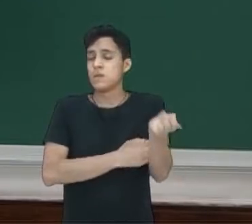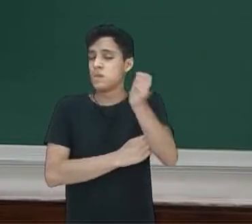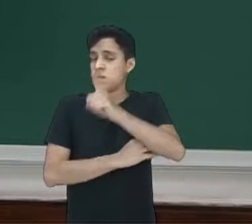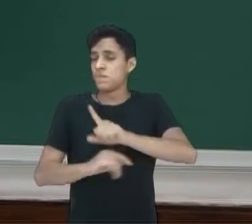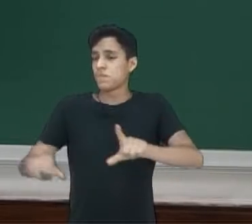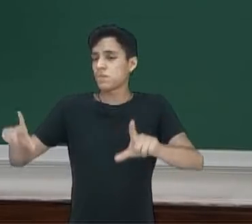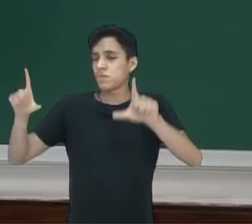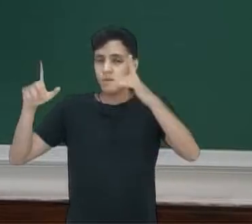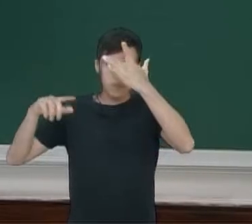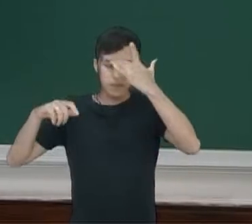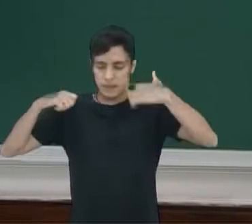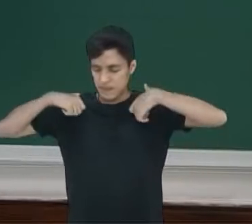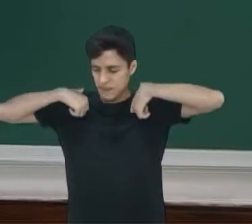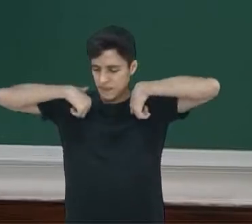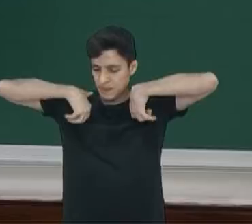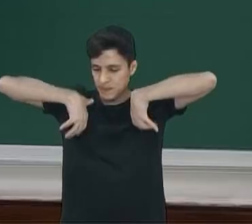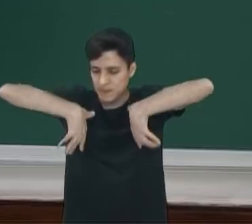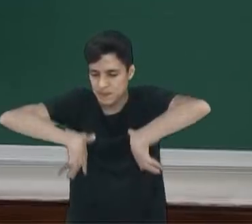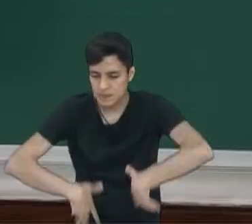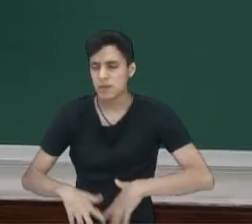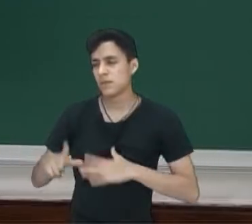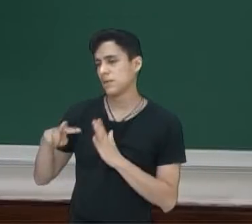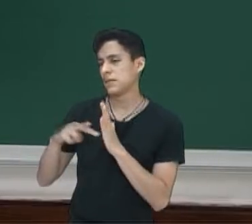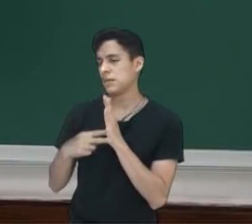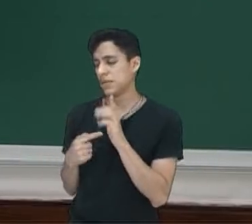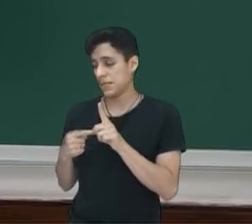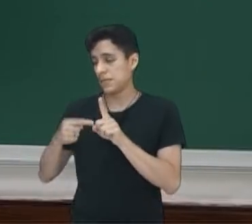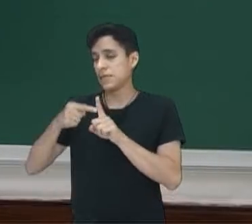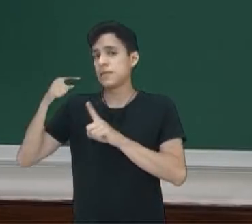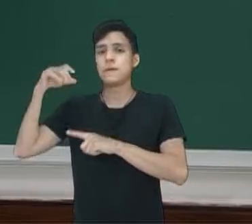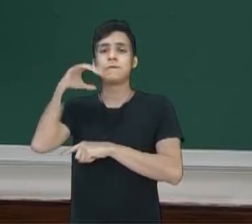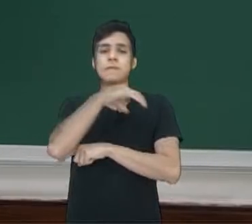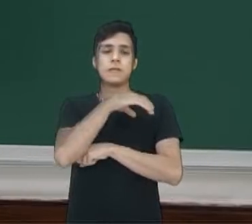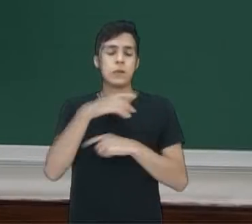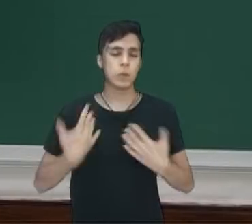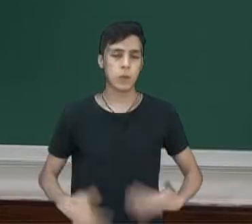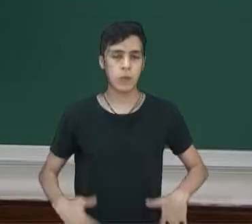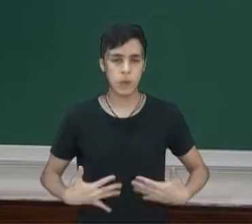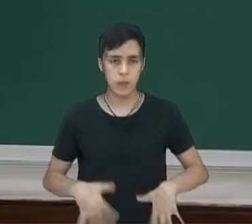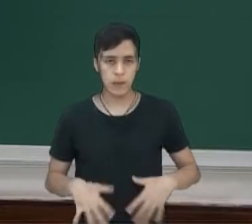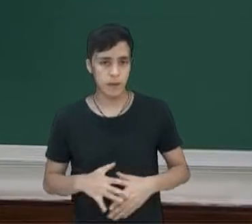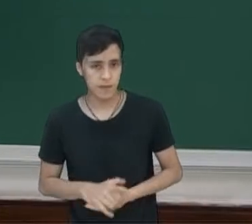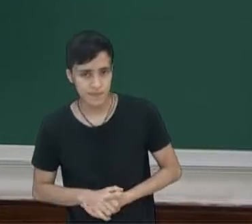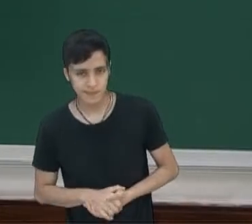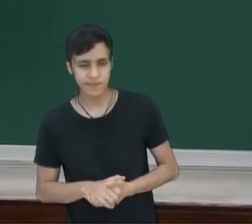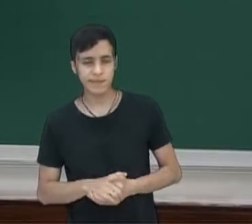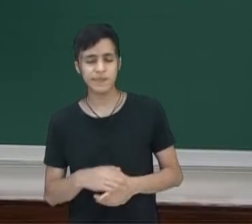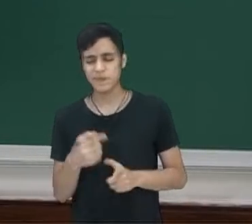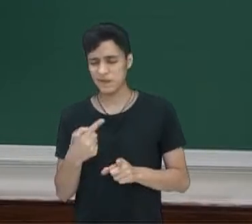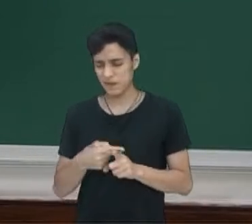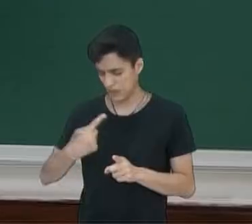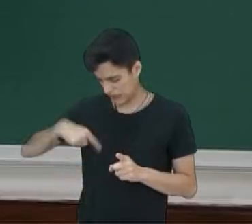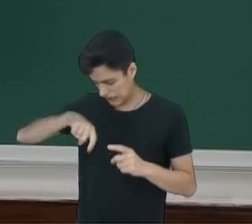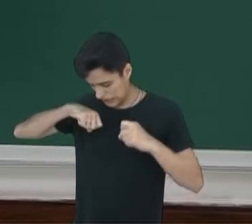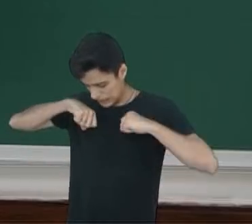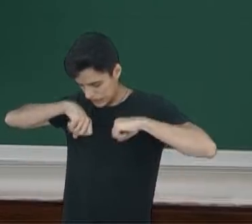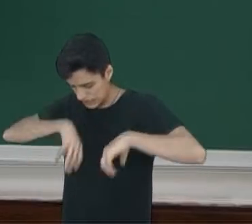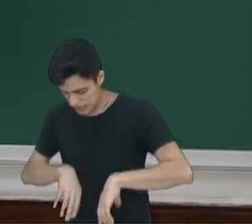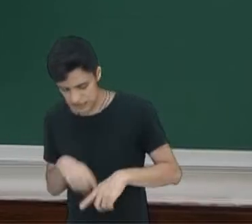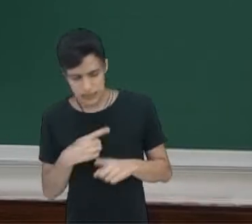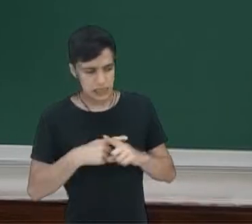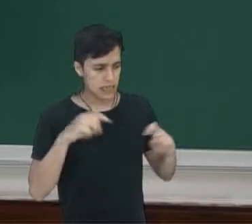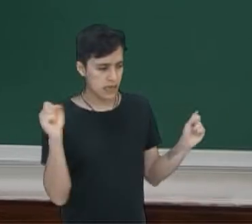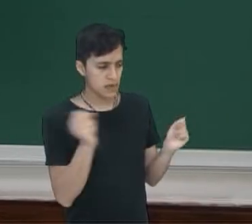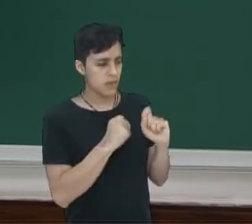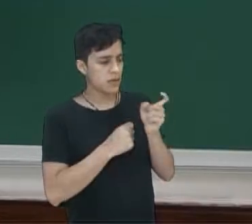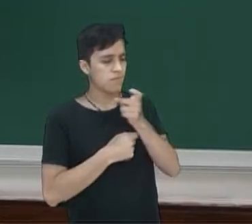está suando, né? Então está com uma temperatura elevada. E aí, né, então, por que a gente sua, por que a gente treme de